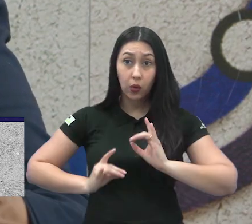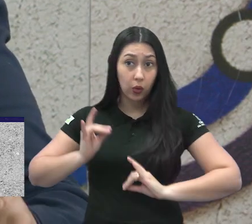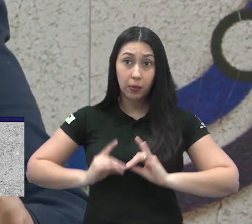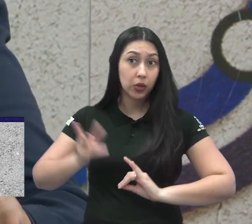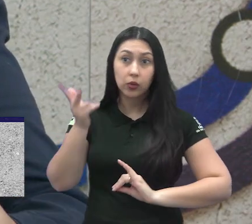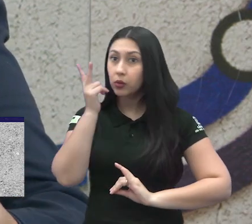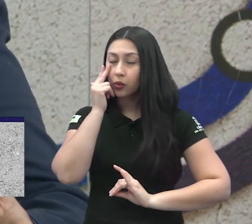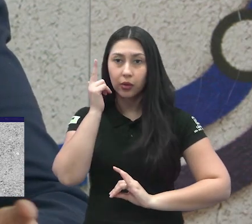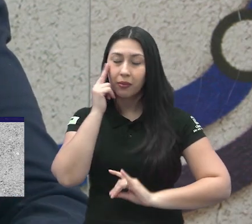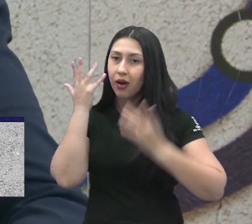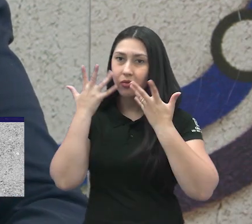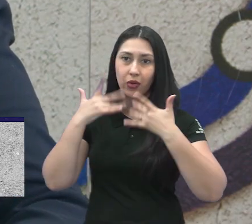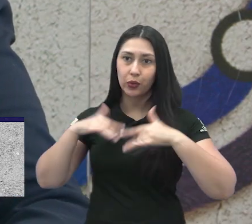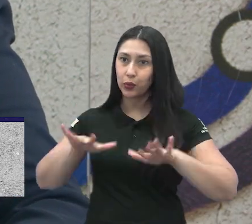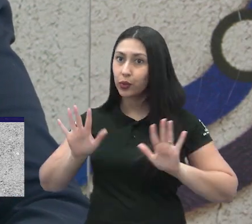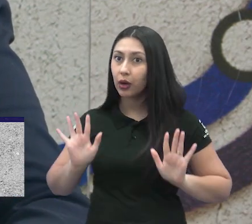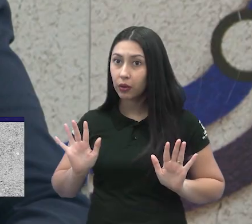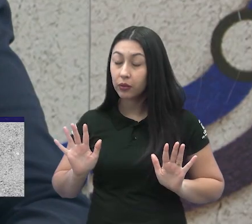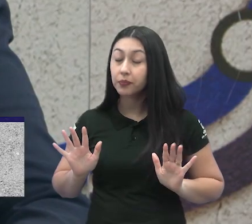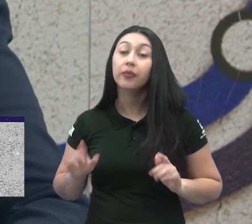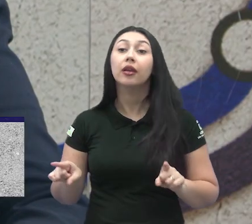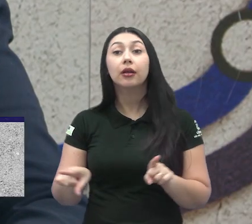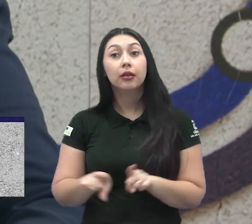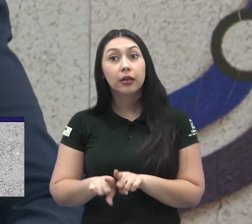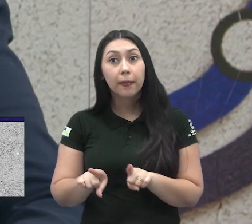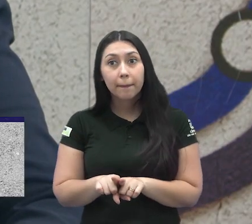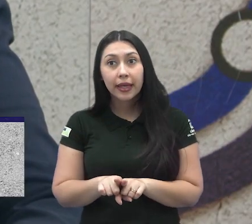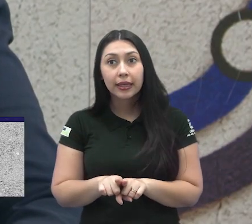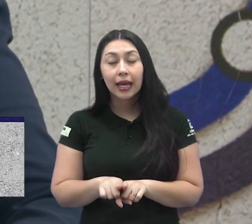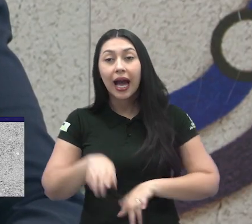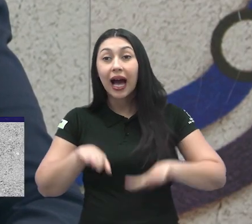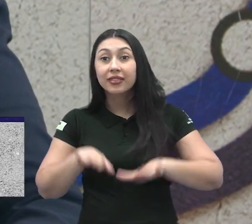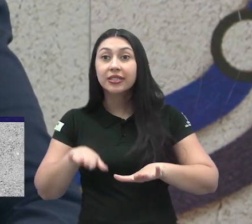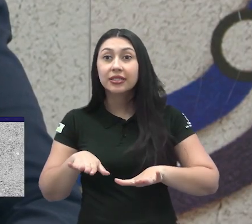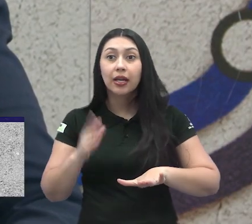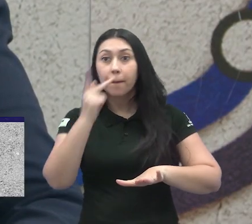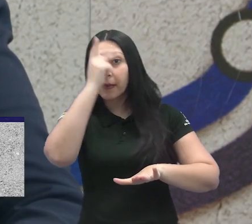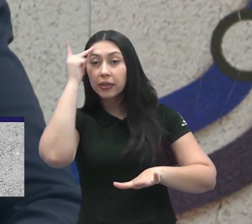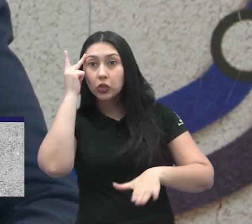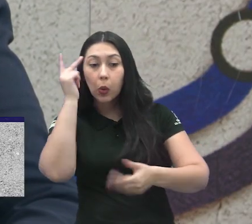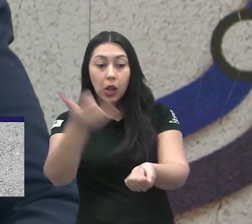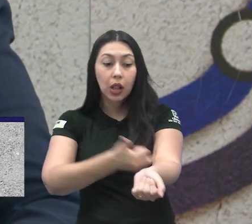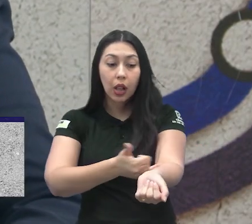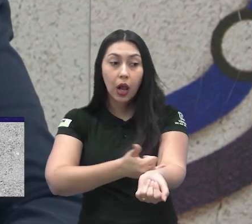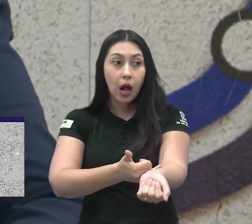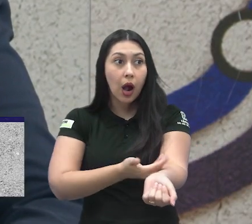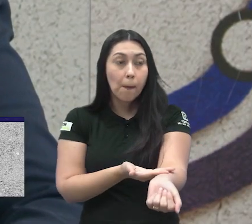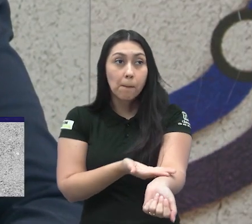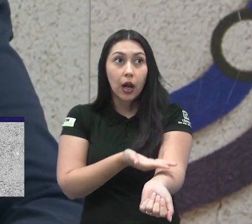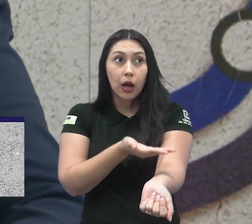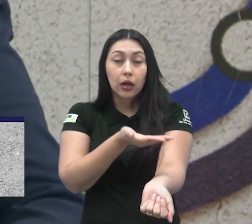própria idade dele de abate, né? Inclusive, caso uma pessoa tenha um aumento de colesterol,